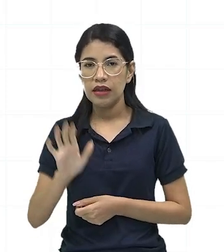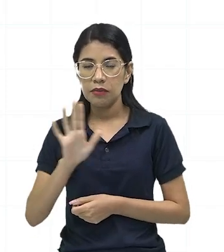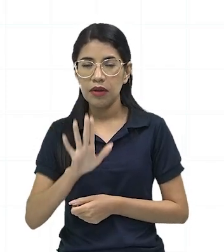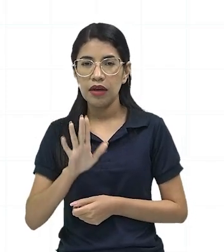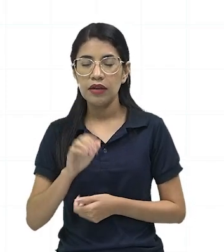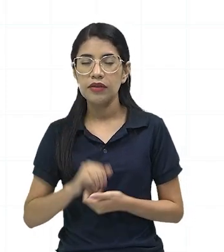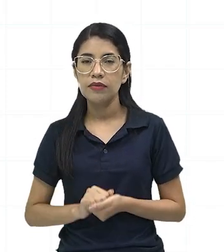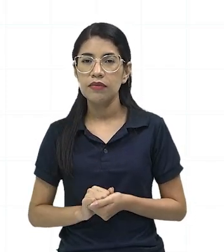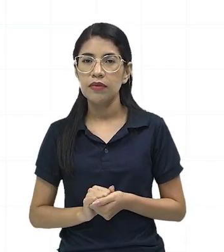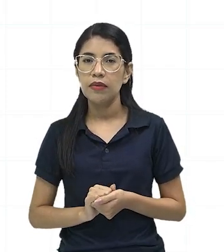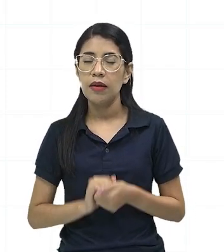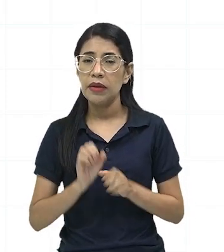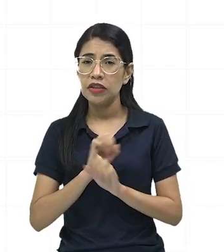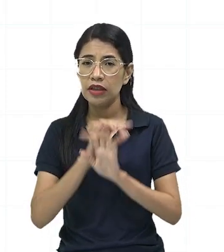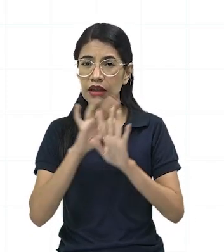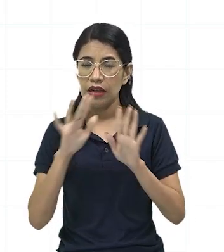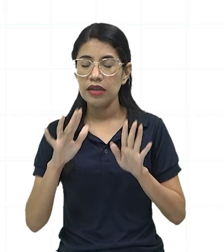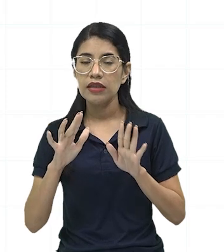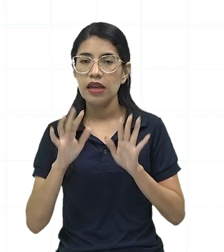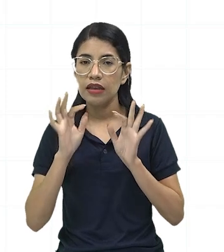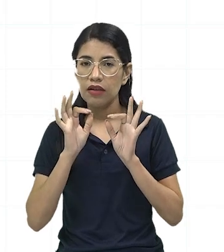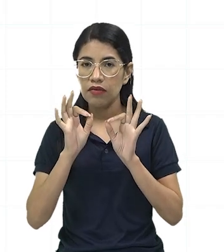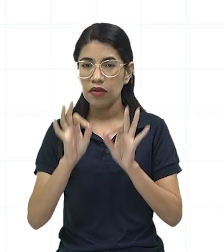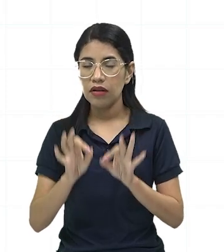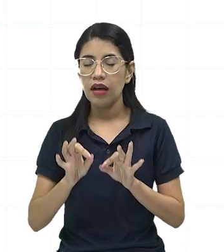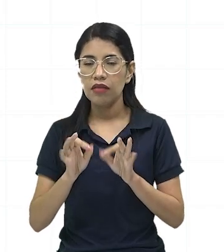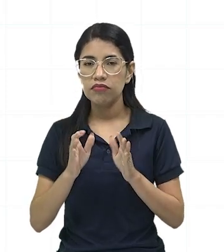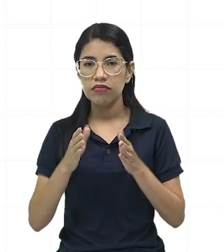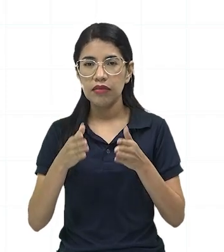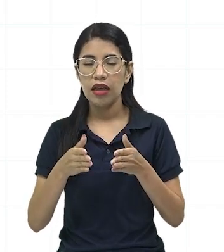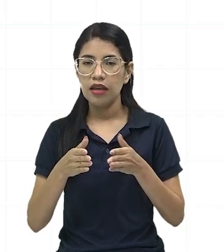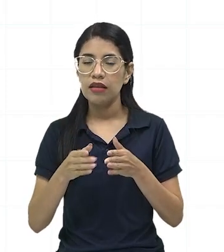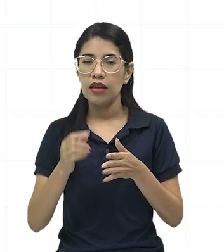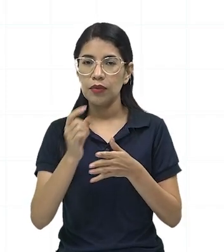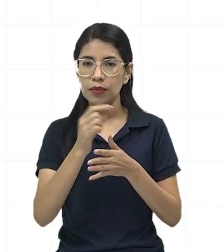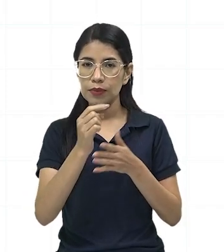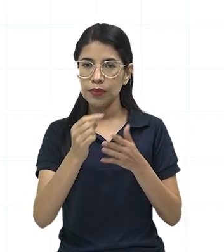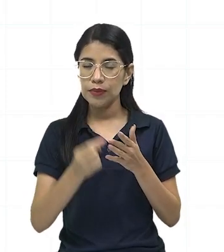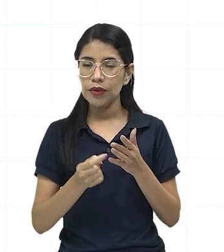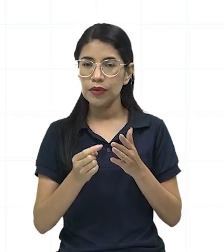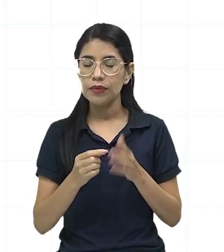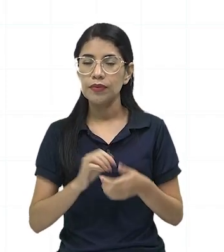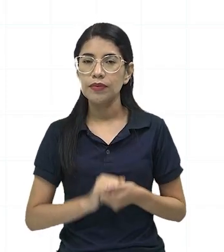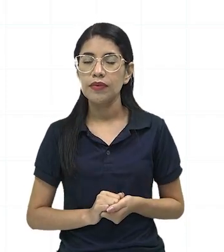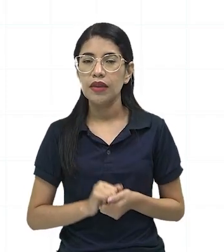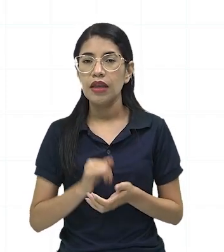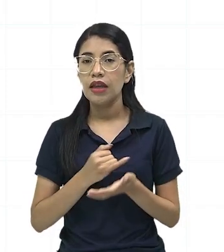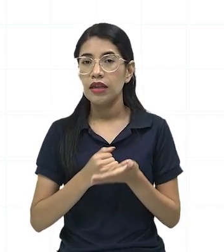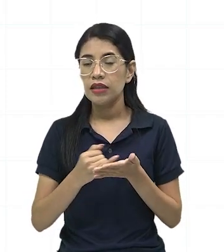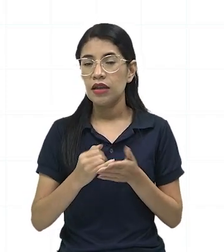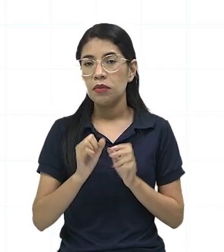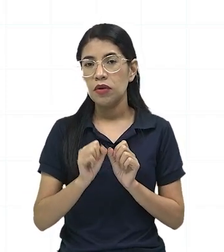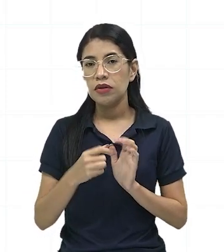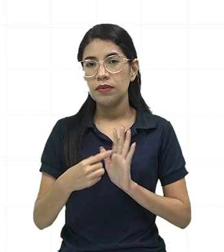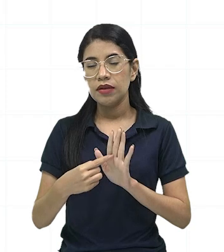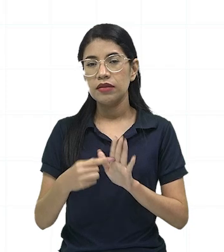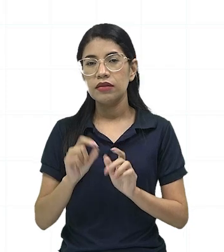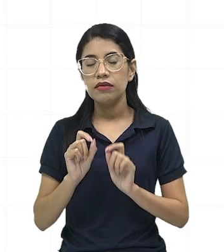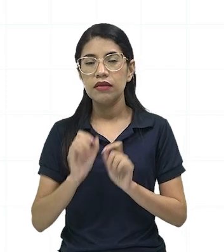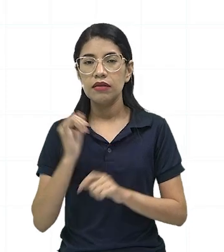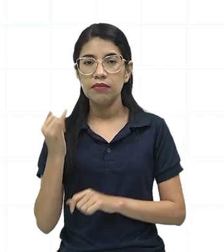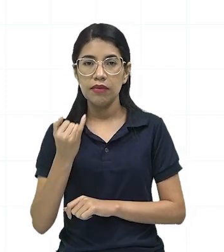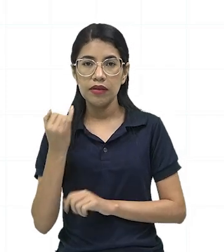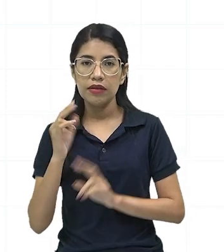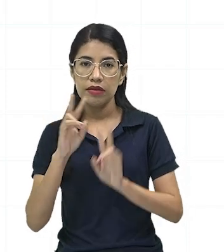ideia de que você está enfatizando, dando uma atenção redobrada para aquele ponto. Então, por exemplo, a introdução pode destacar a importância